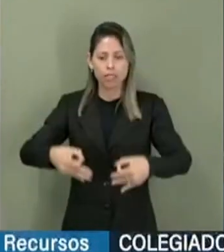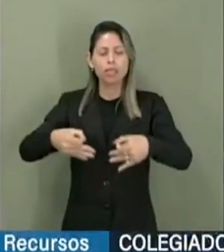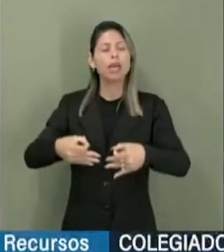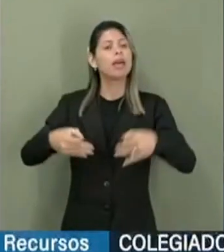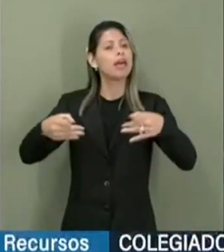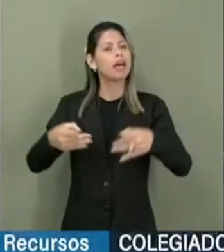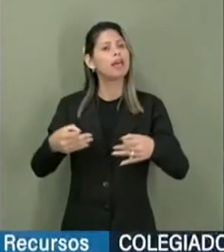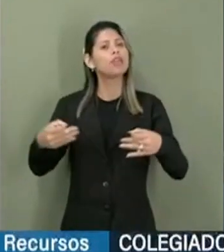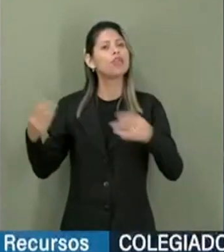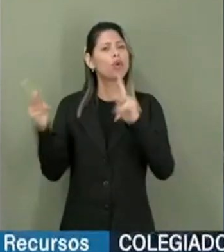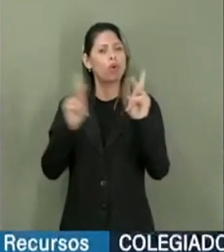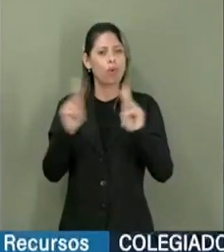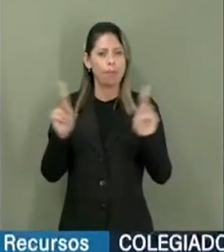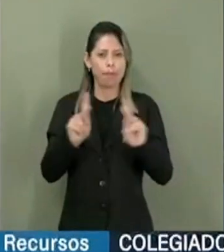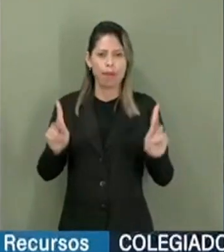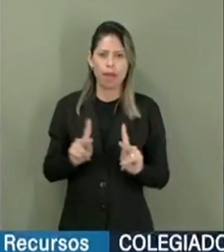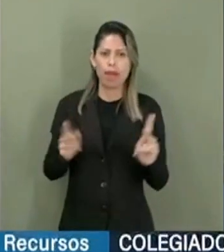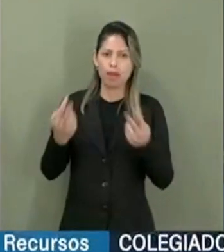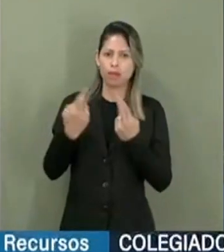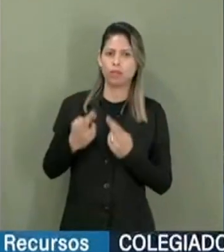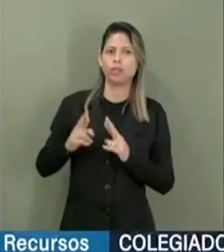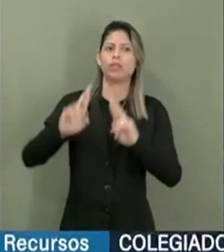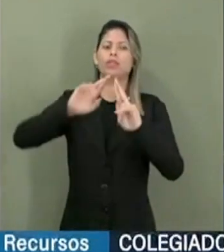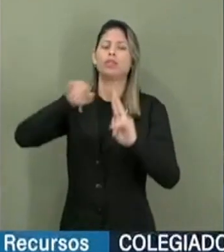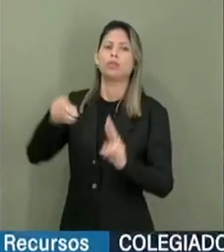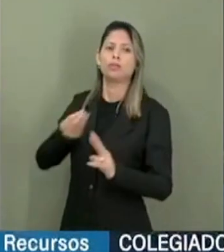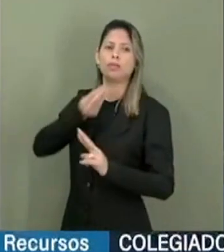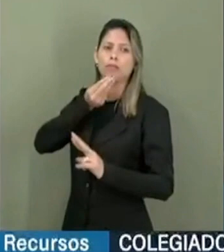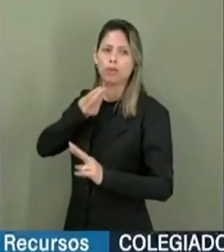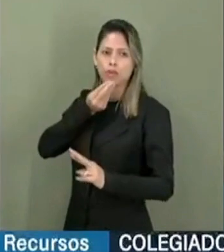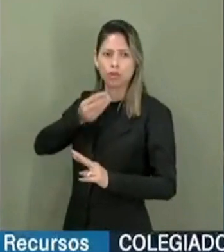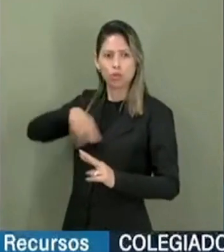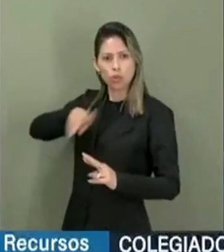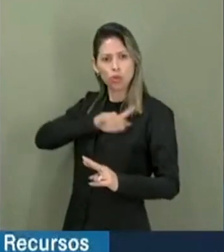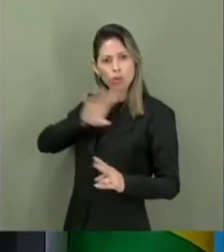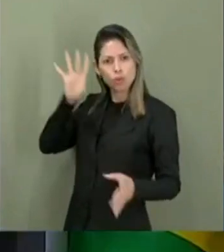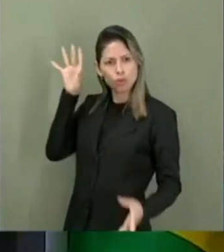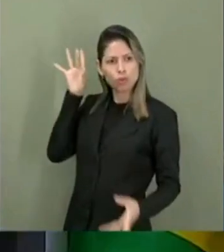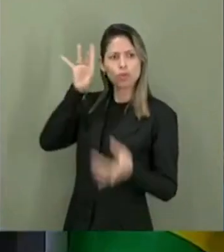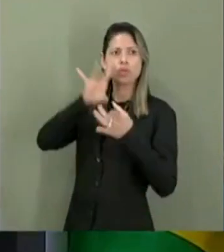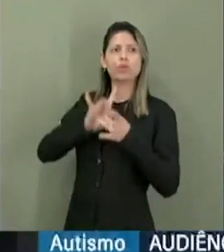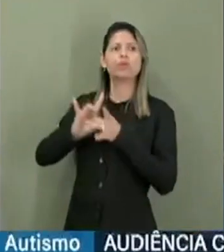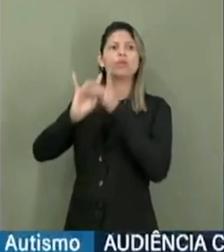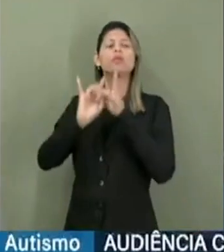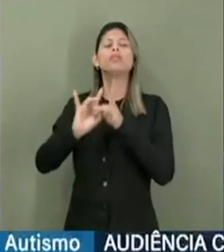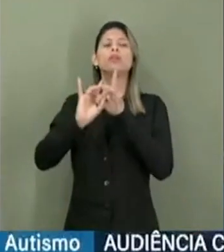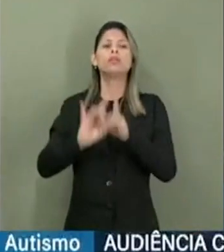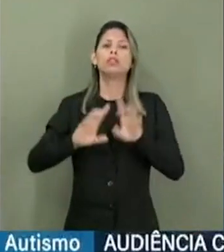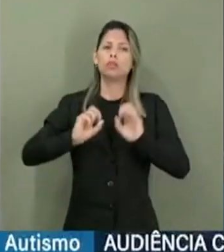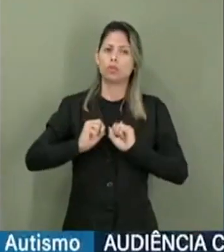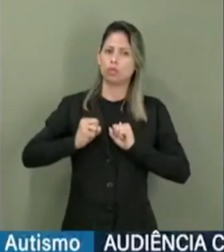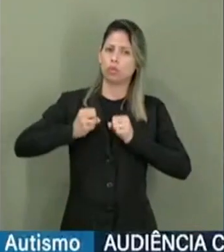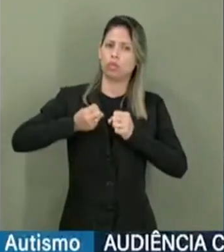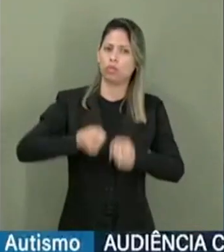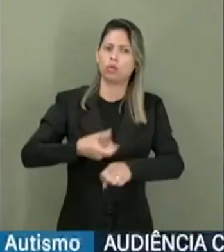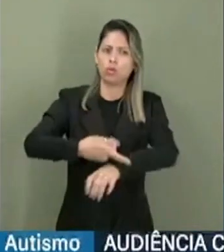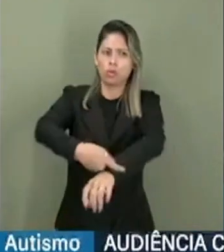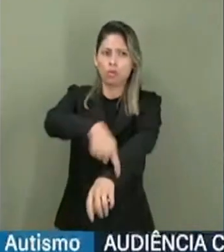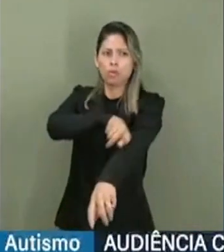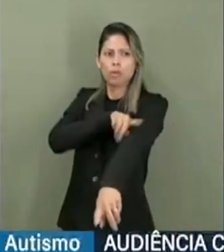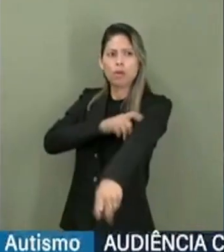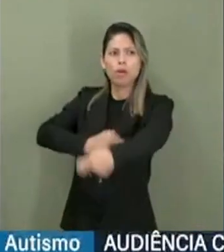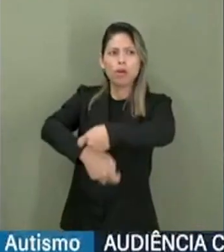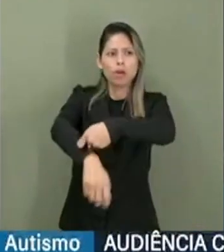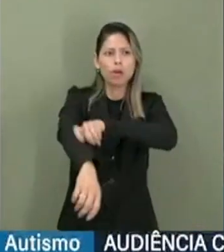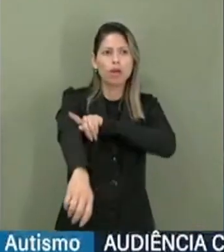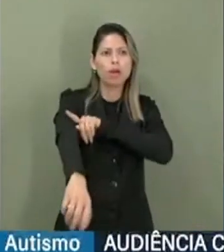e soberano com paz harmonia e oportunidades estamos unidos e empenhados nesse projeto e olhando